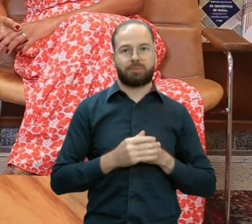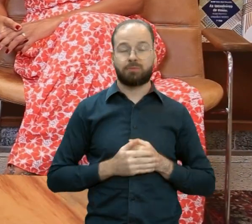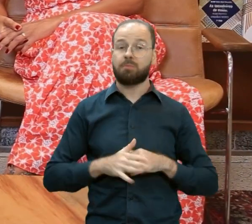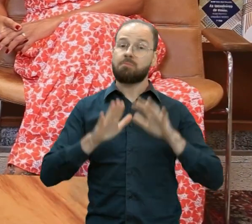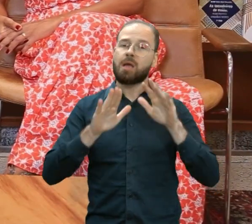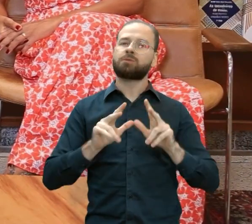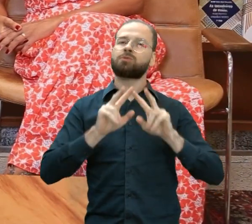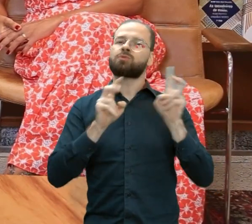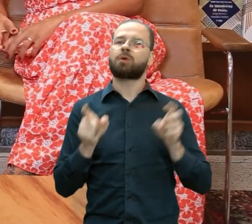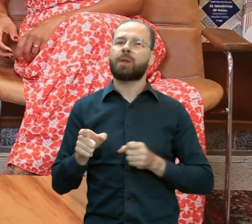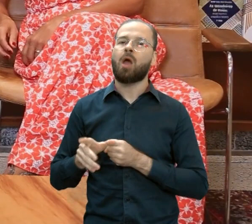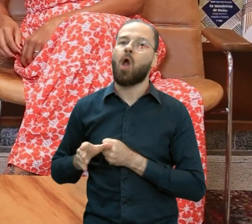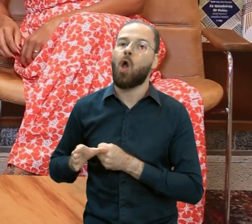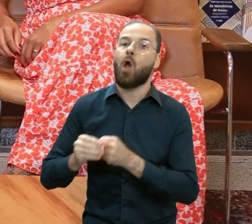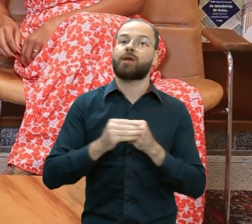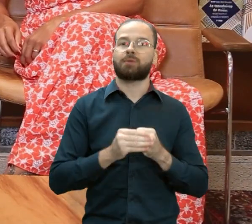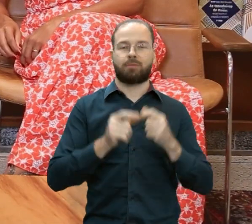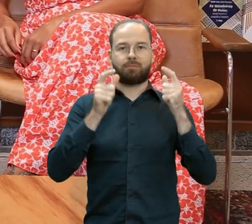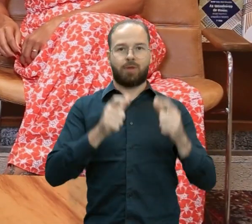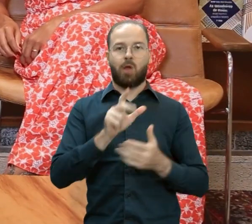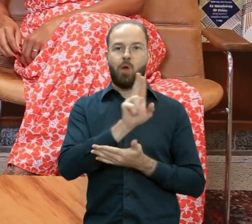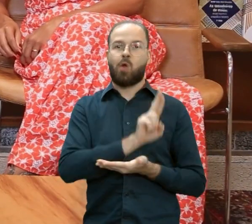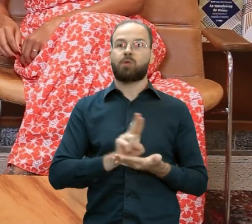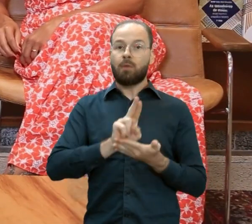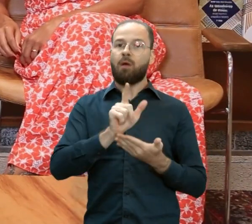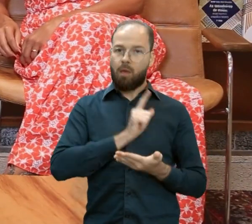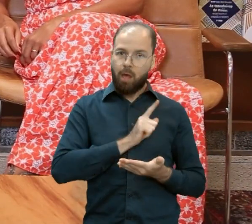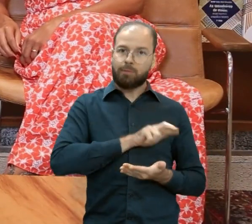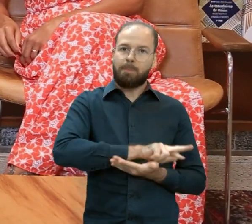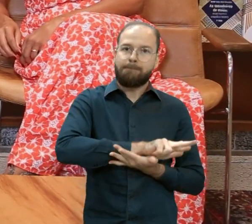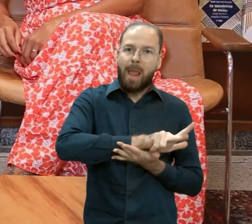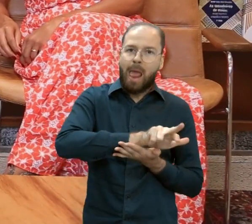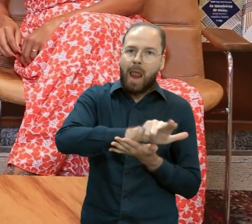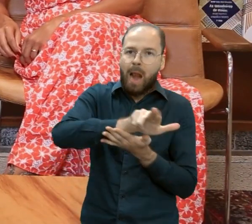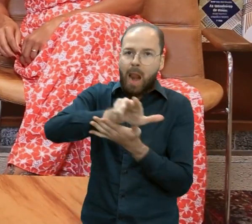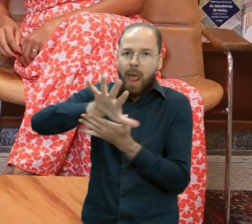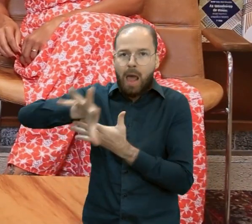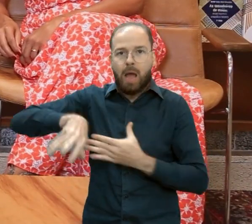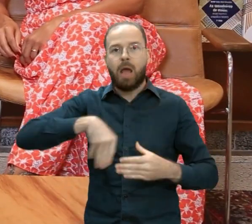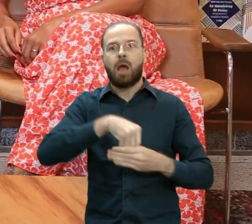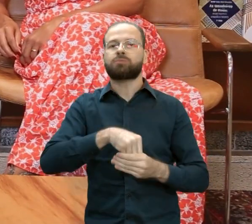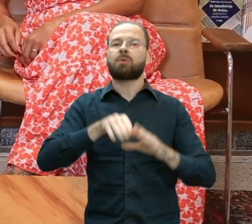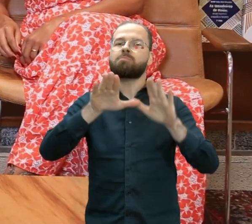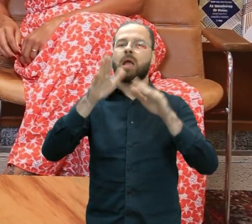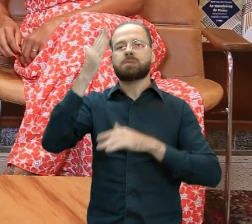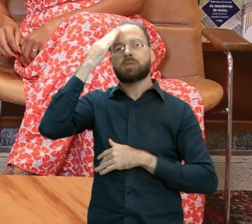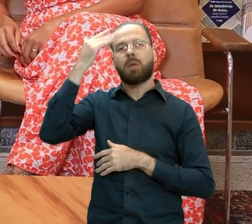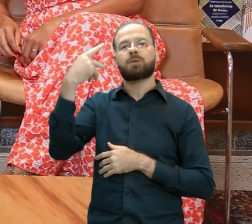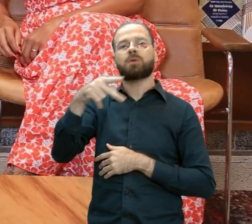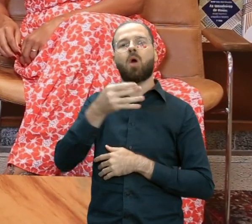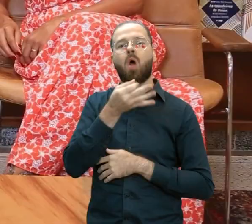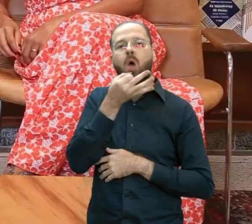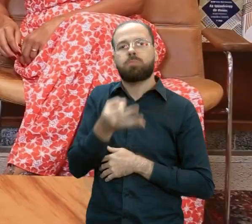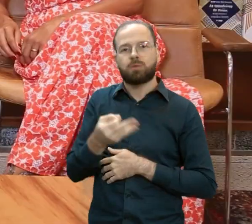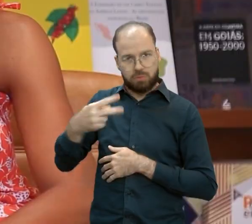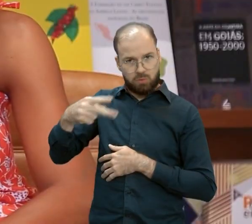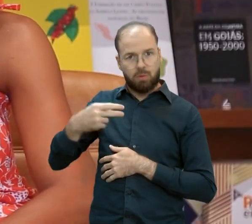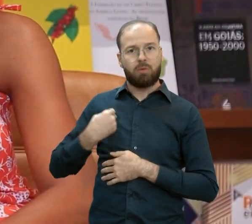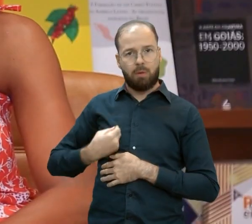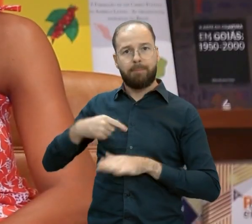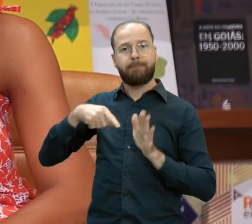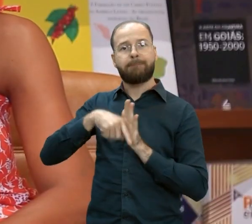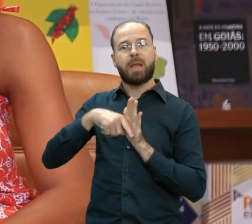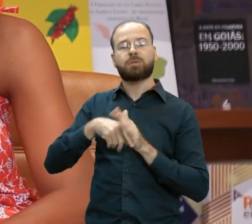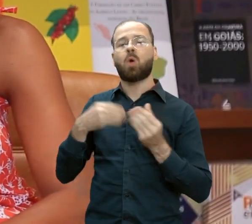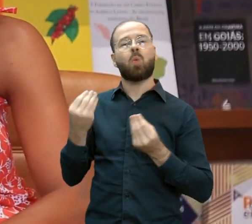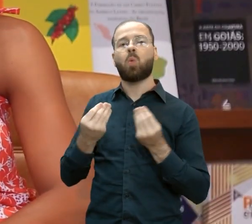um lugar plural, né? Quais saberes que, então, tem que ter nela, na sua visão, enquanto pesquisadora?